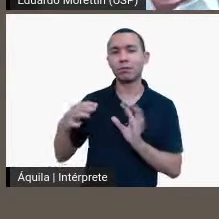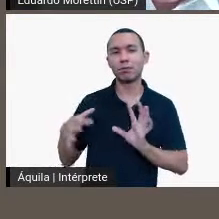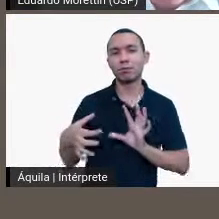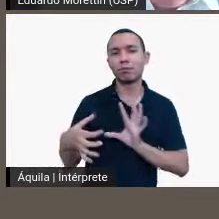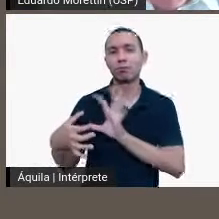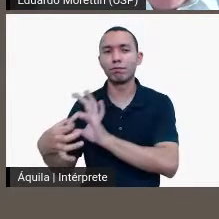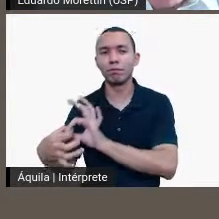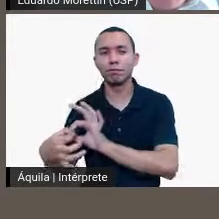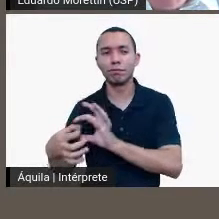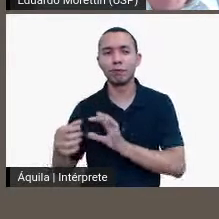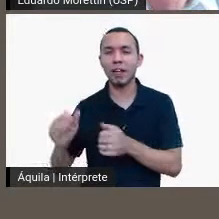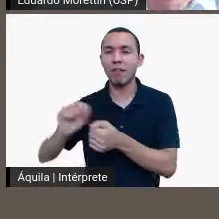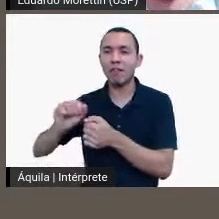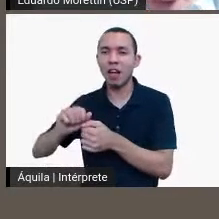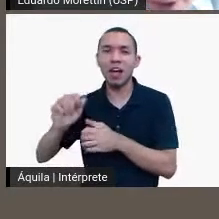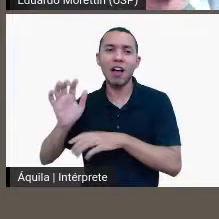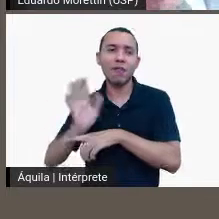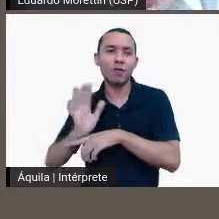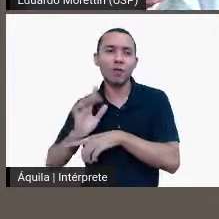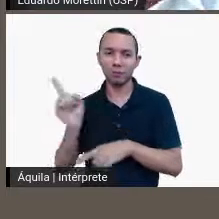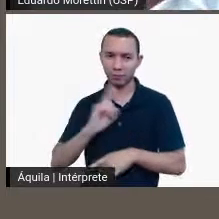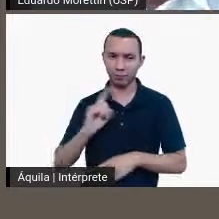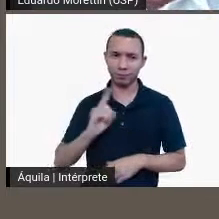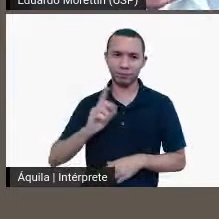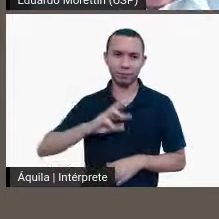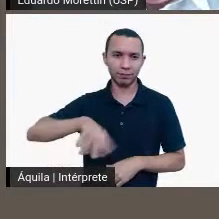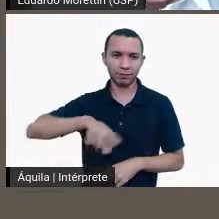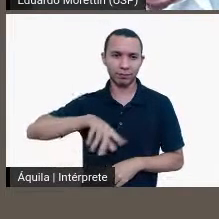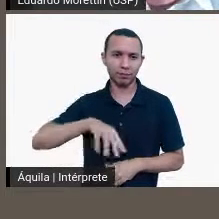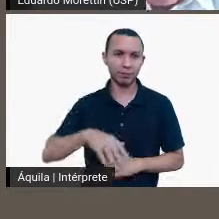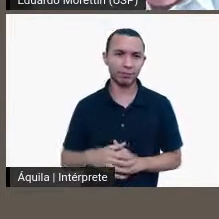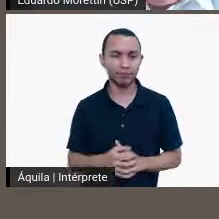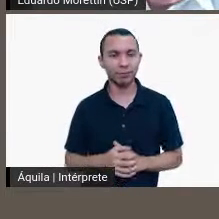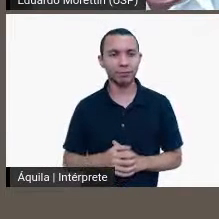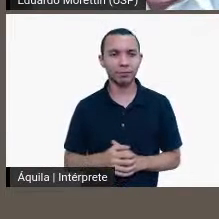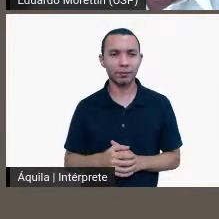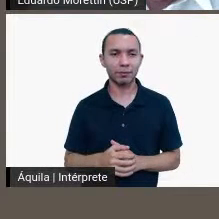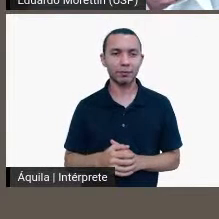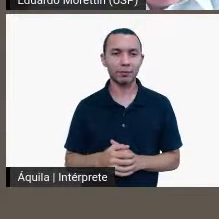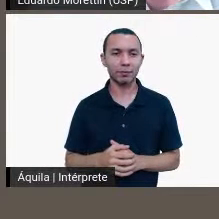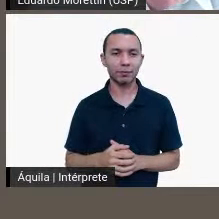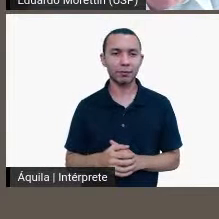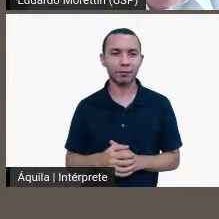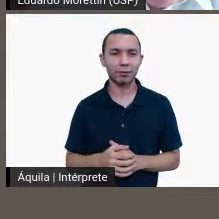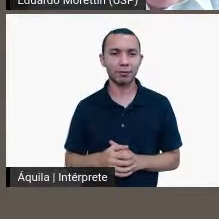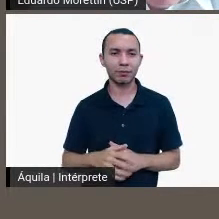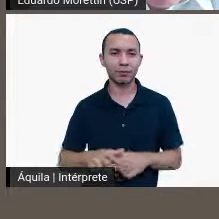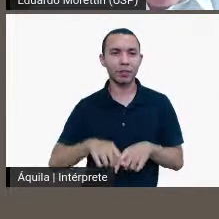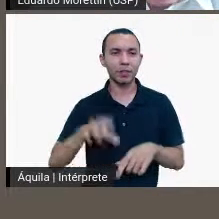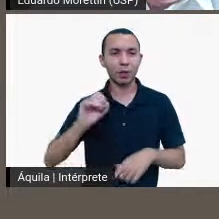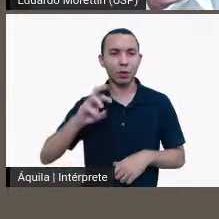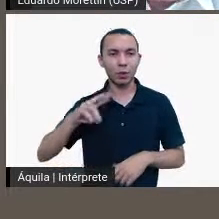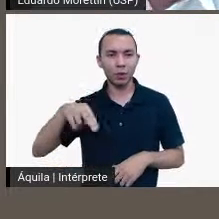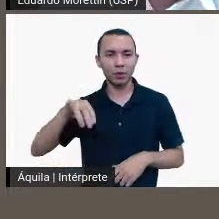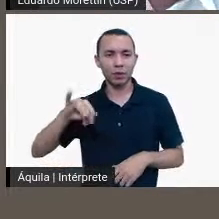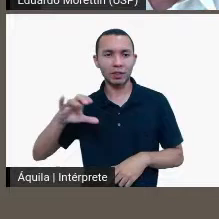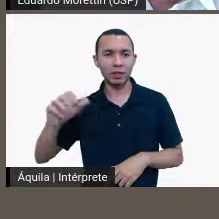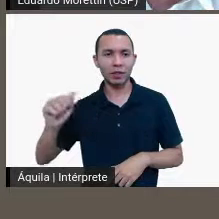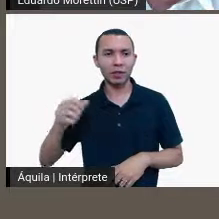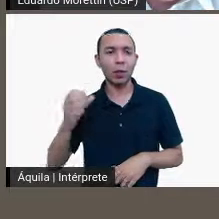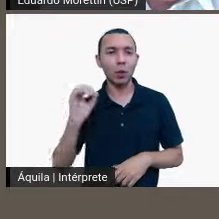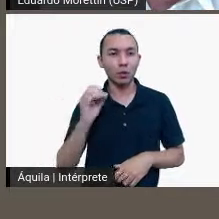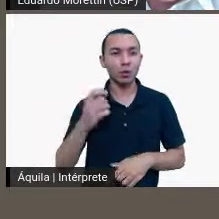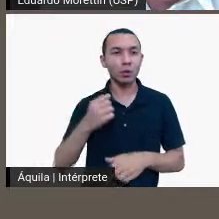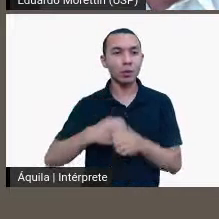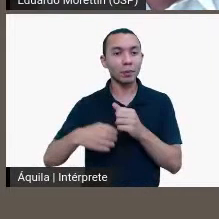na realização dos filmes. Tem uma crônica de 21 de outubro de 21, em